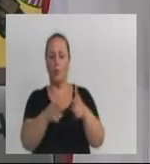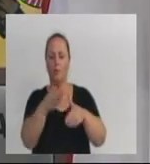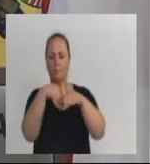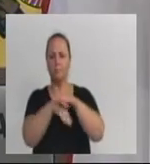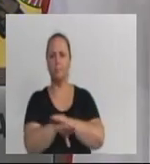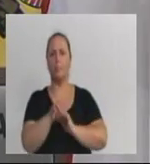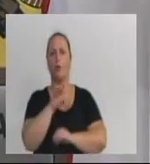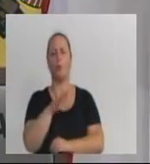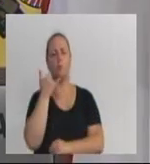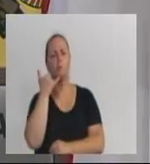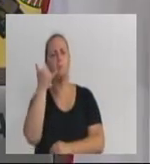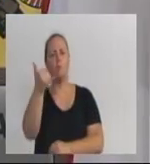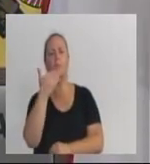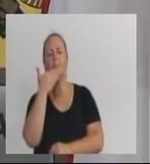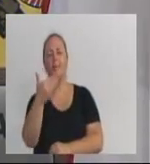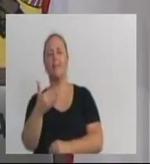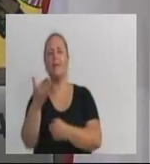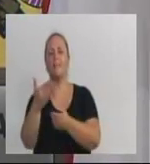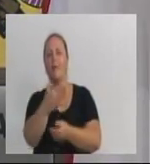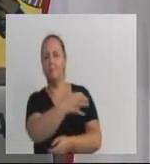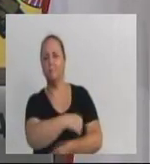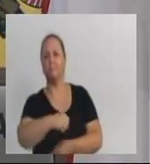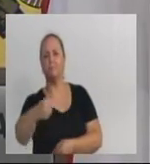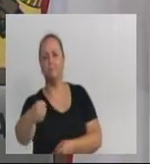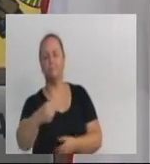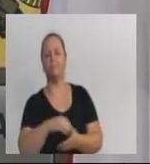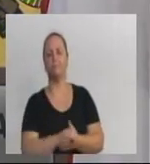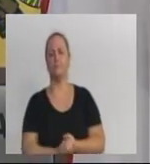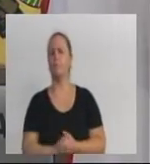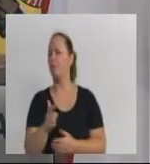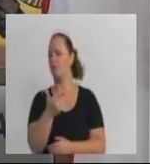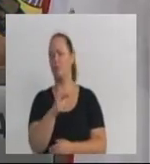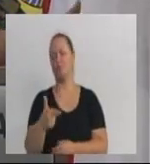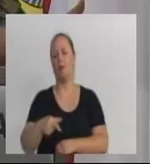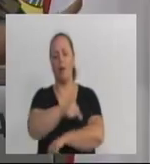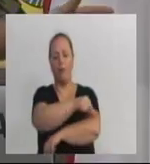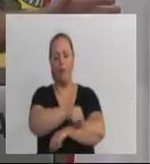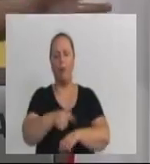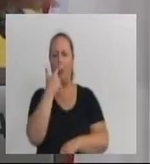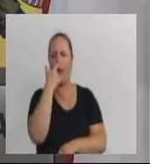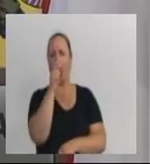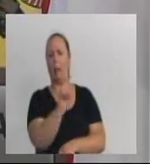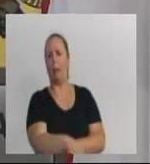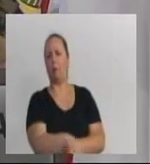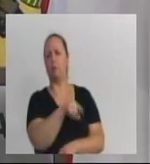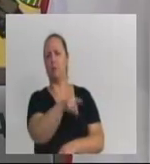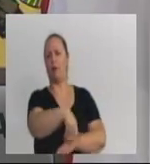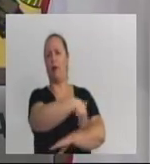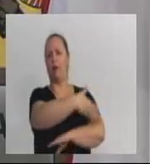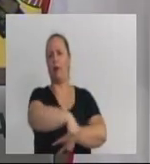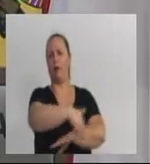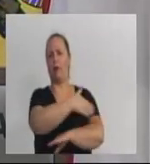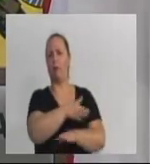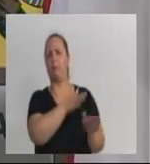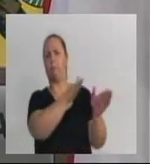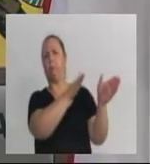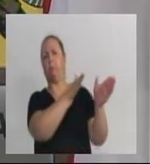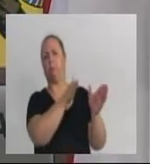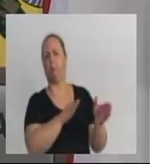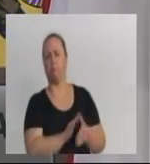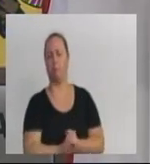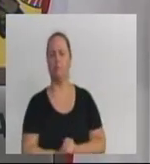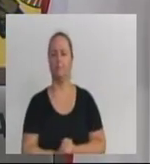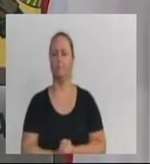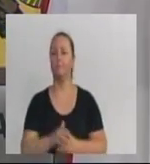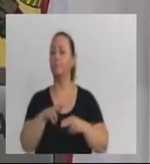pedir o resgate desses restos, nós não teremos mais os lixões e mais esse equipamento jogado por aí, alhures, como nós temos visto. Por